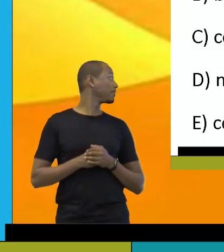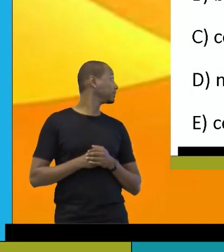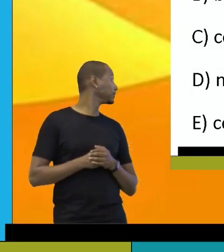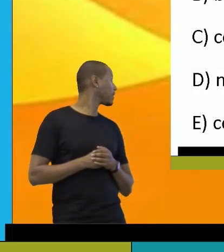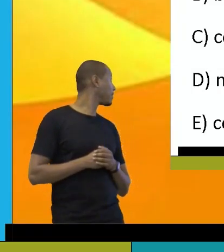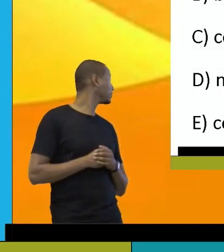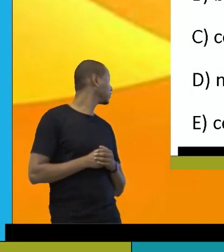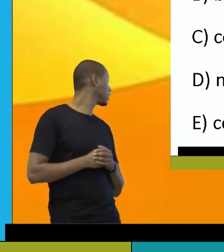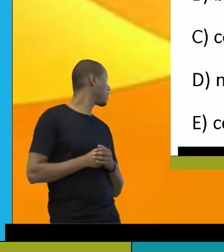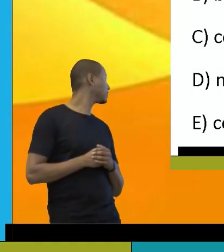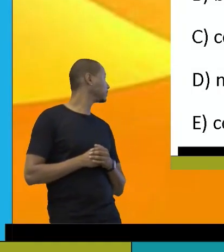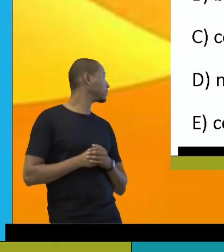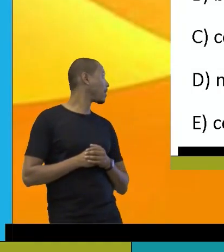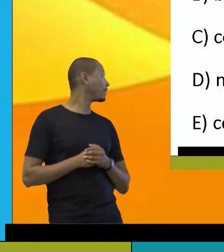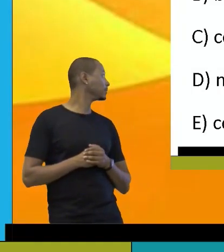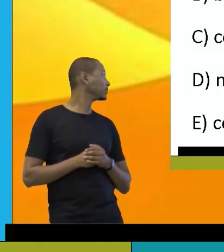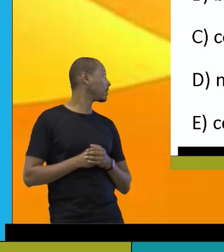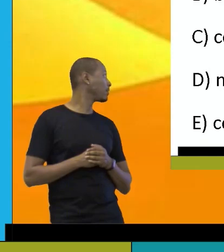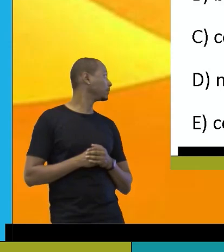Não é essa, né?